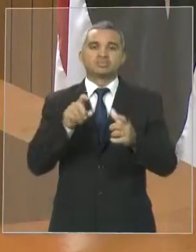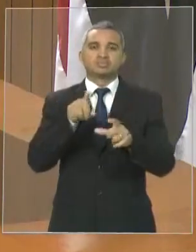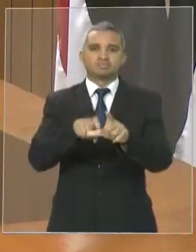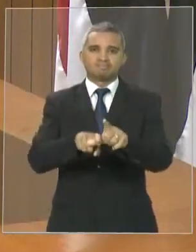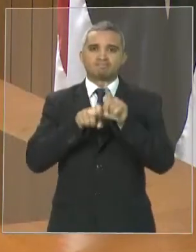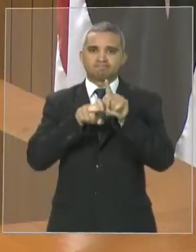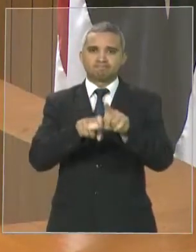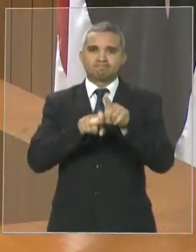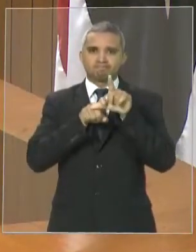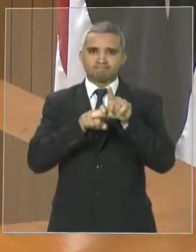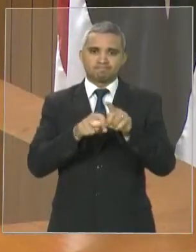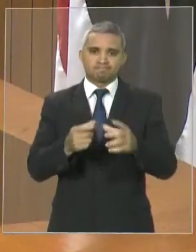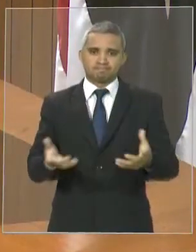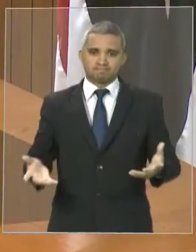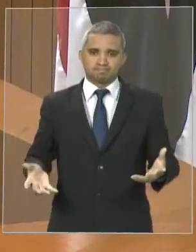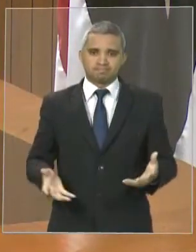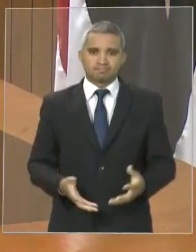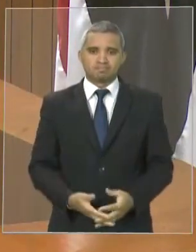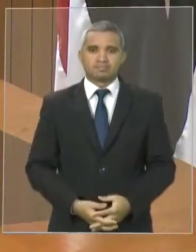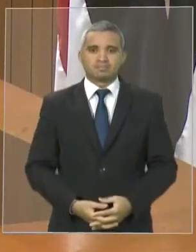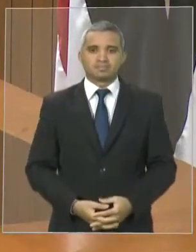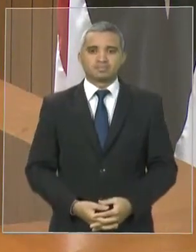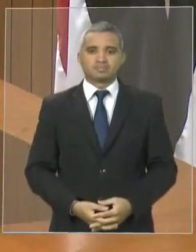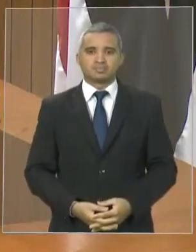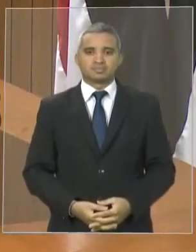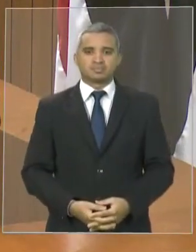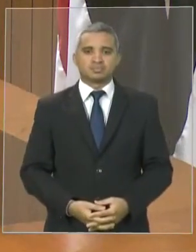presidente, só para finalizar, isso quer dizer,